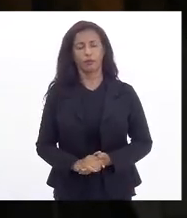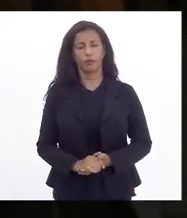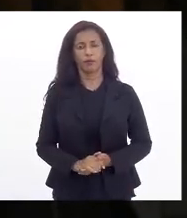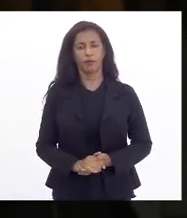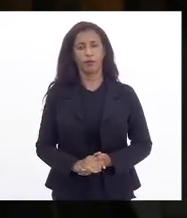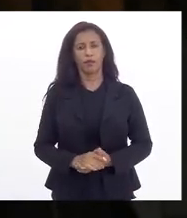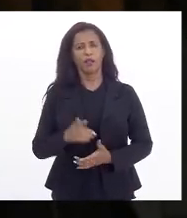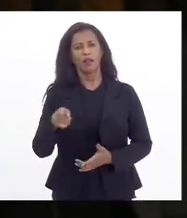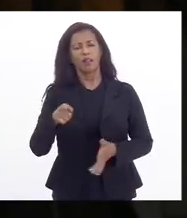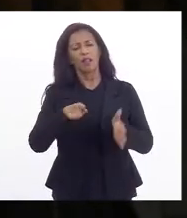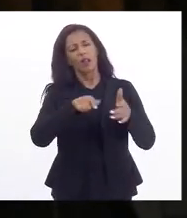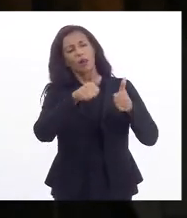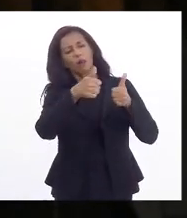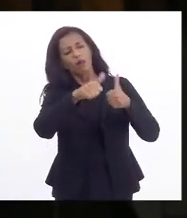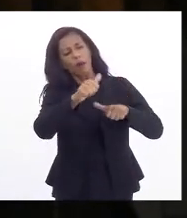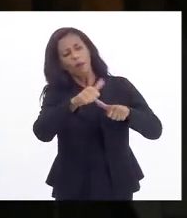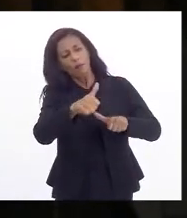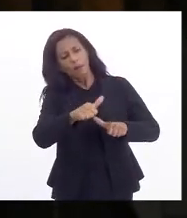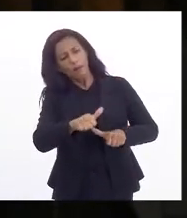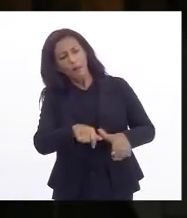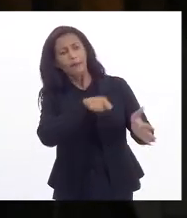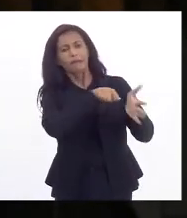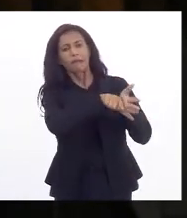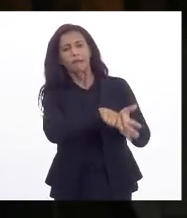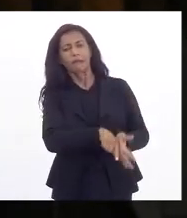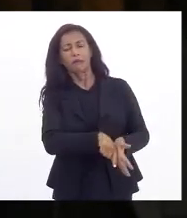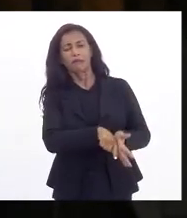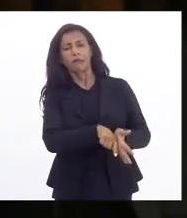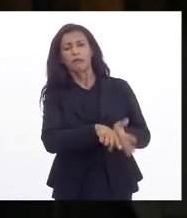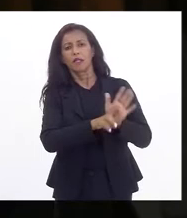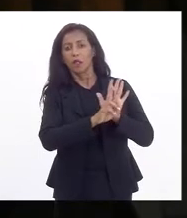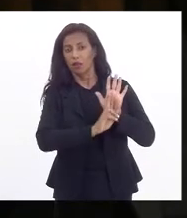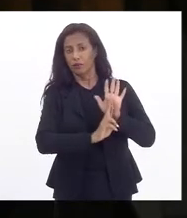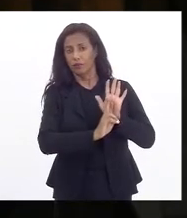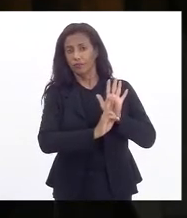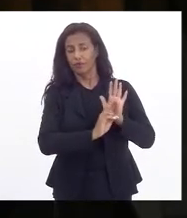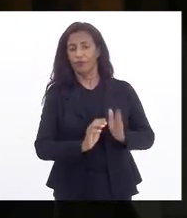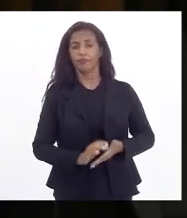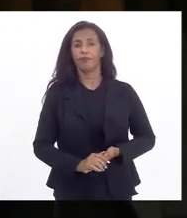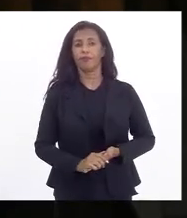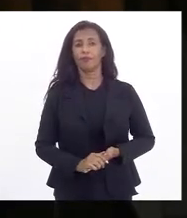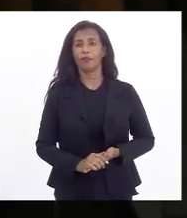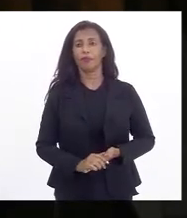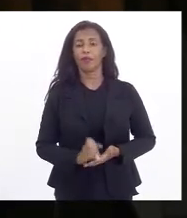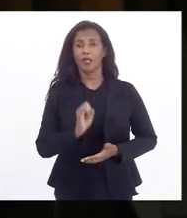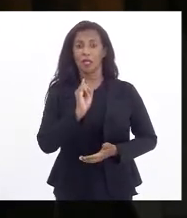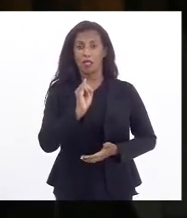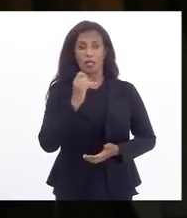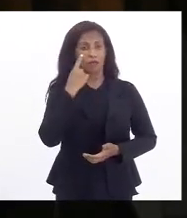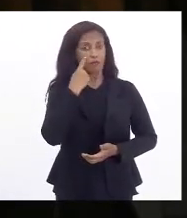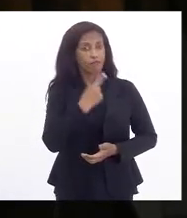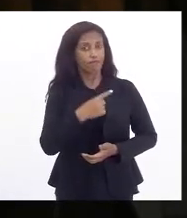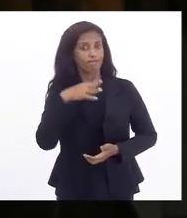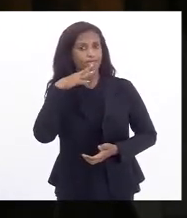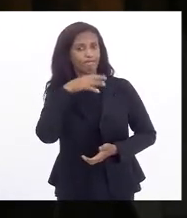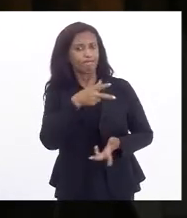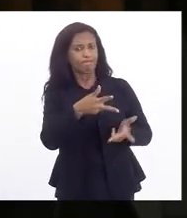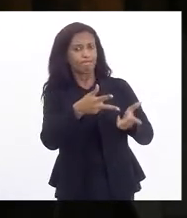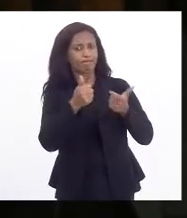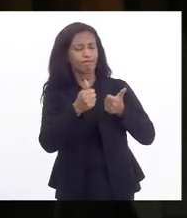a e na análise em profundidade dessas resoluções se verificou